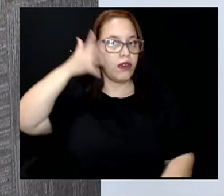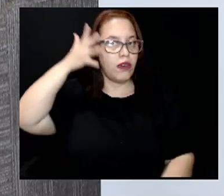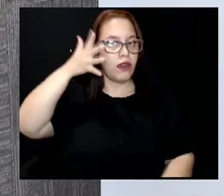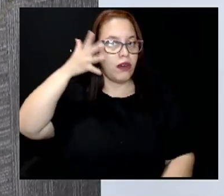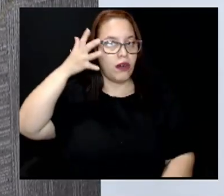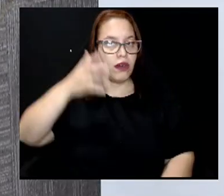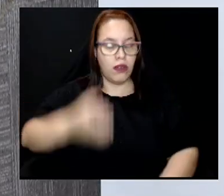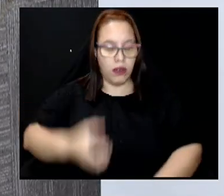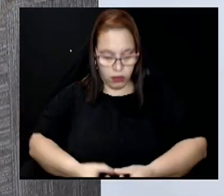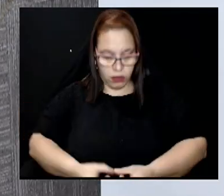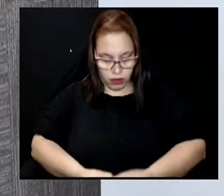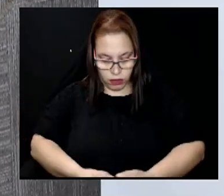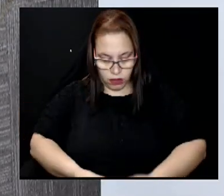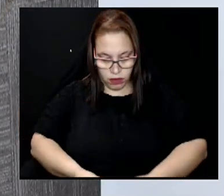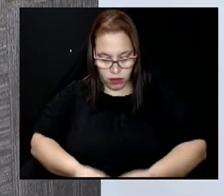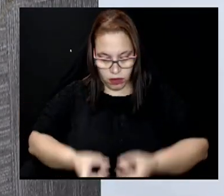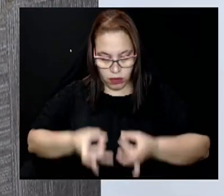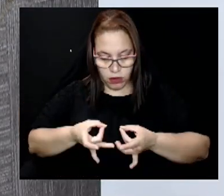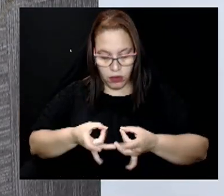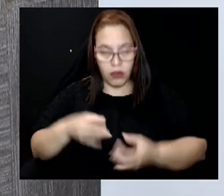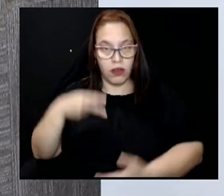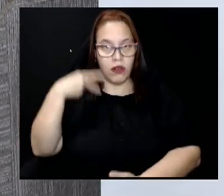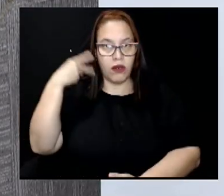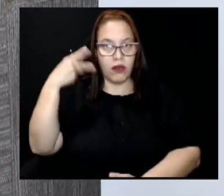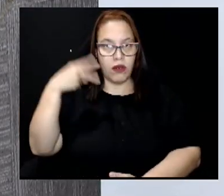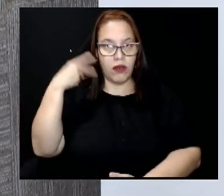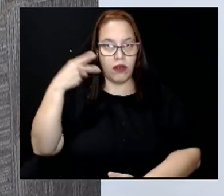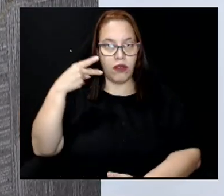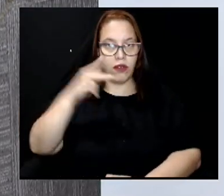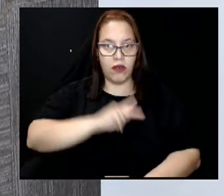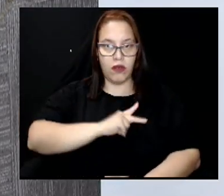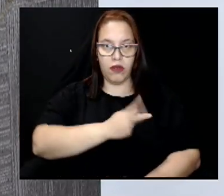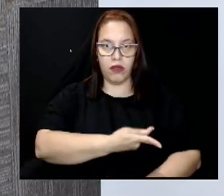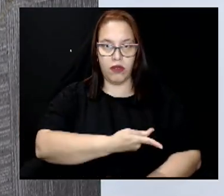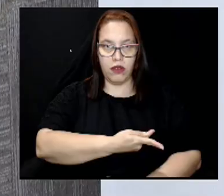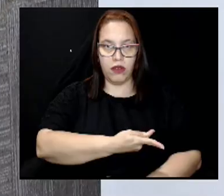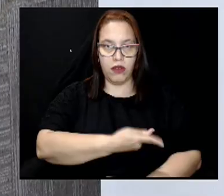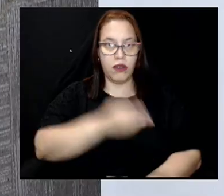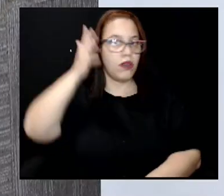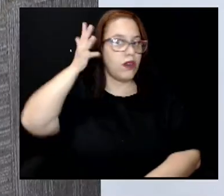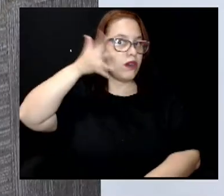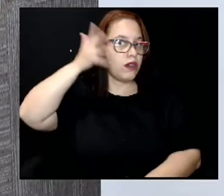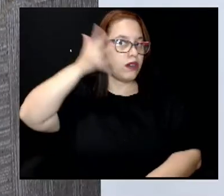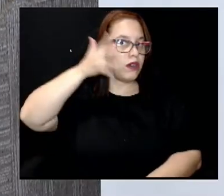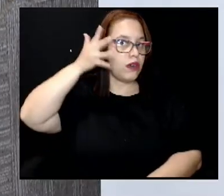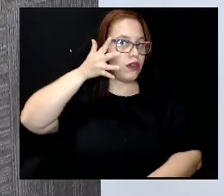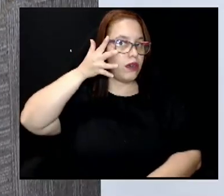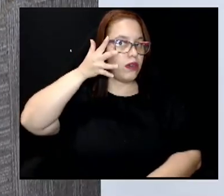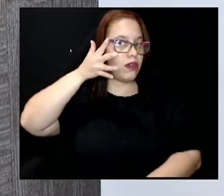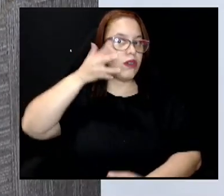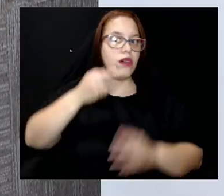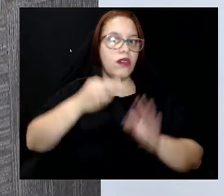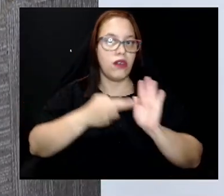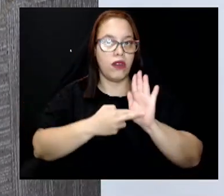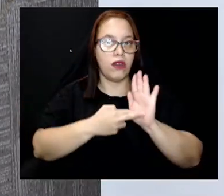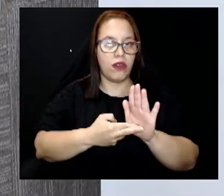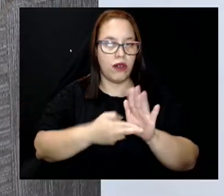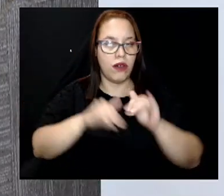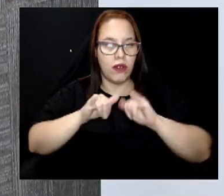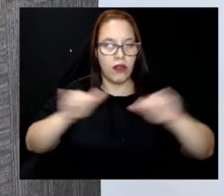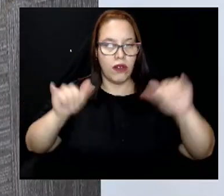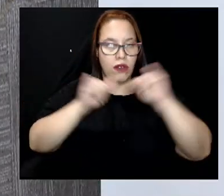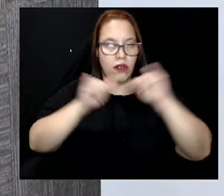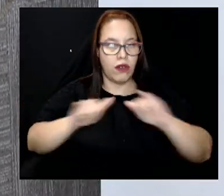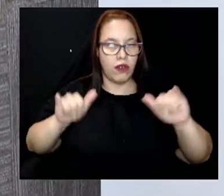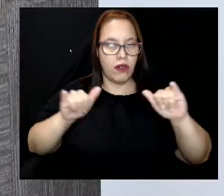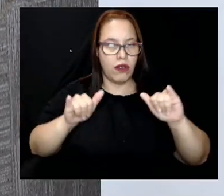ovário por meio do vereador Paulo Haddad. Essa palestra faz uma referência, uma campanha sobre o Setembro